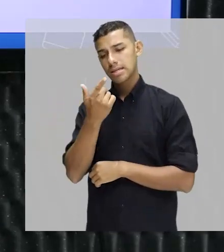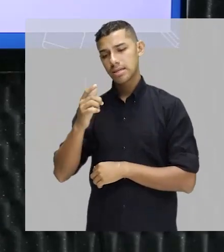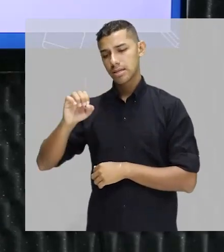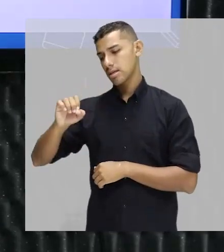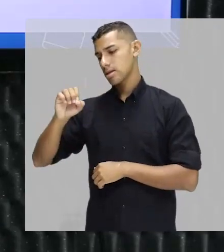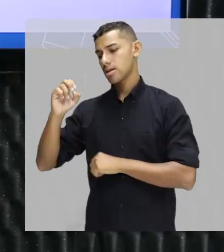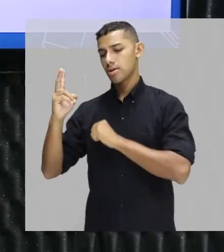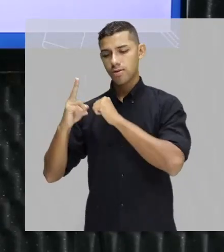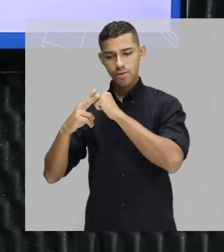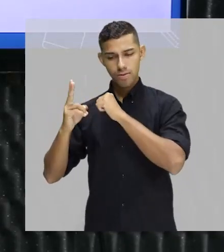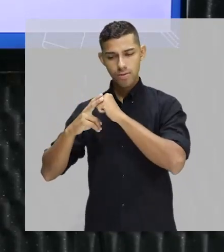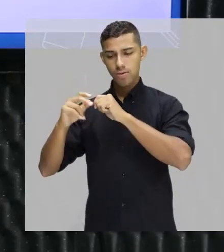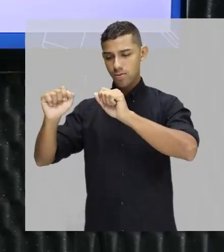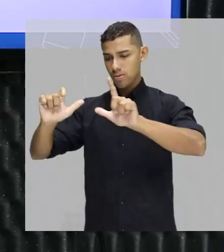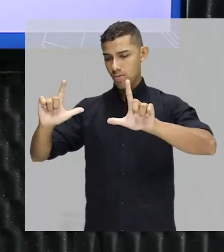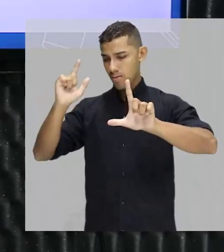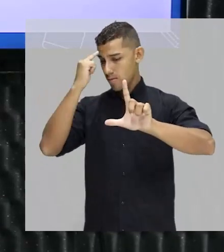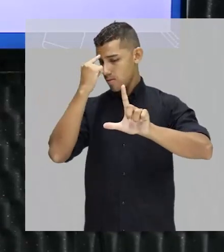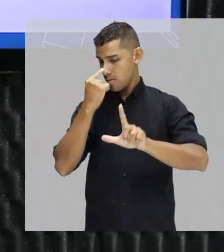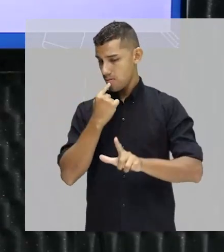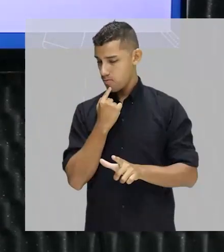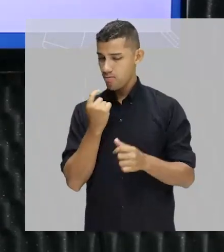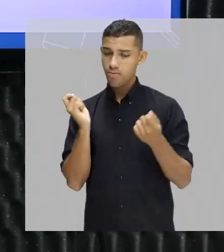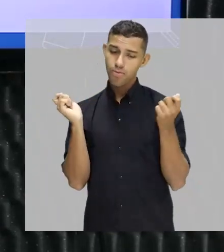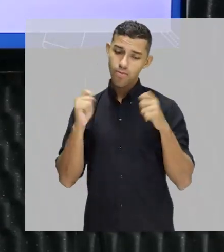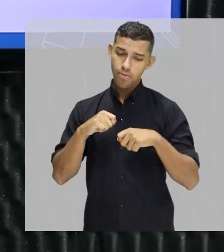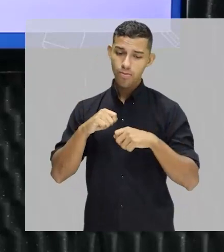essa comunicação, seja ela escrita ou não.